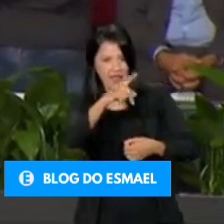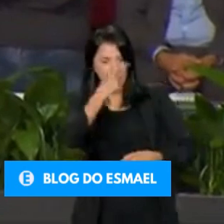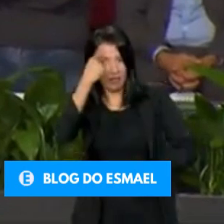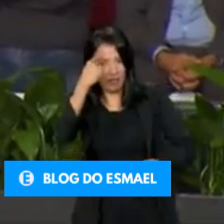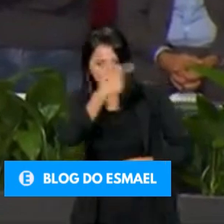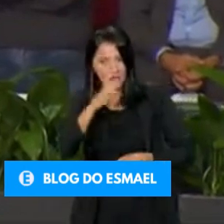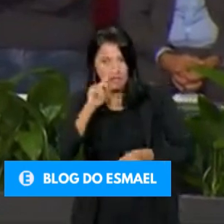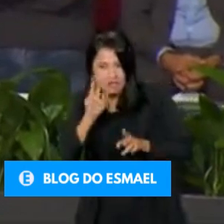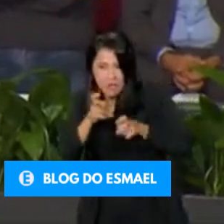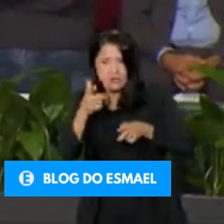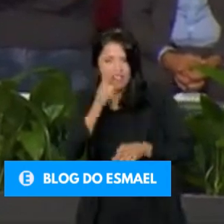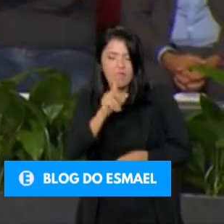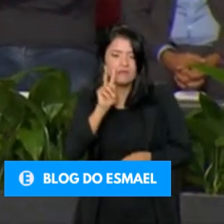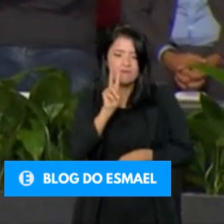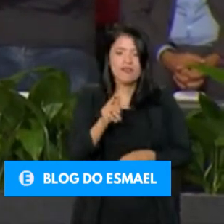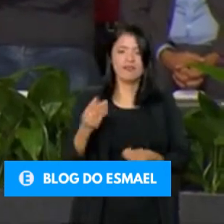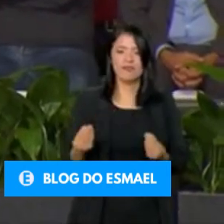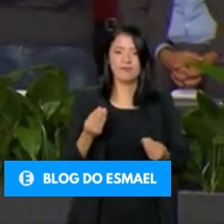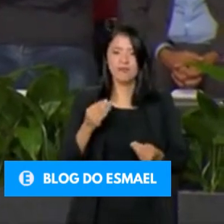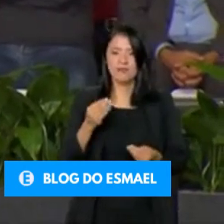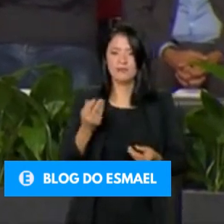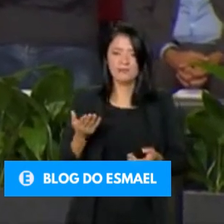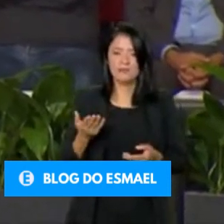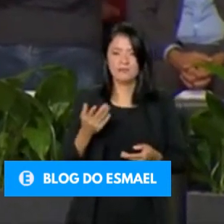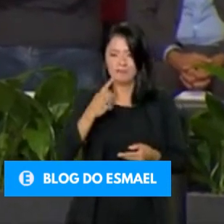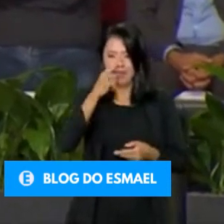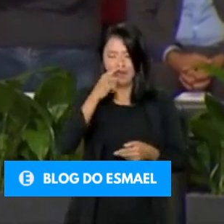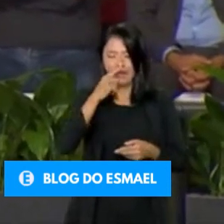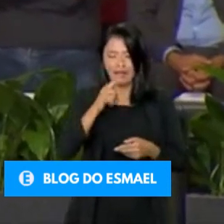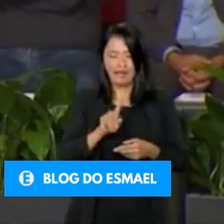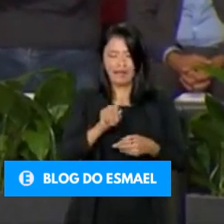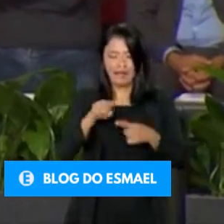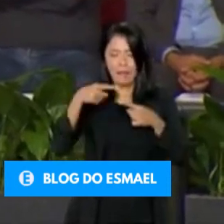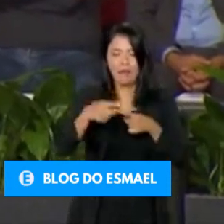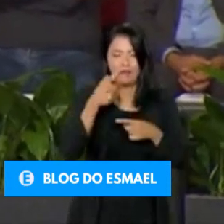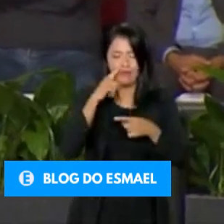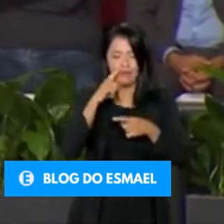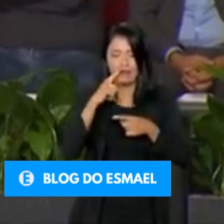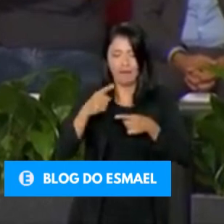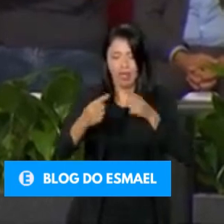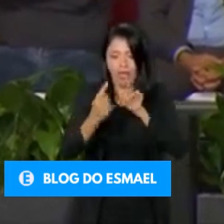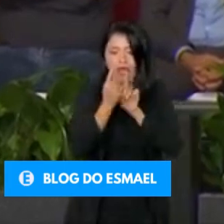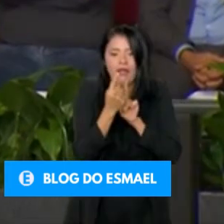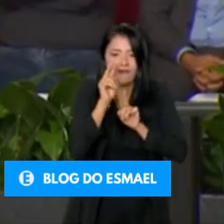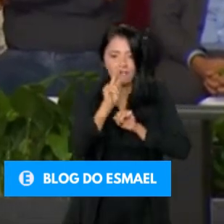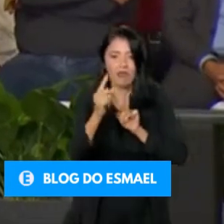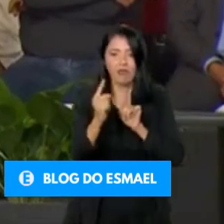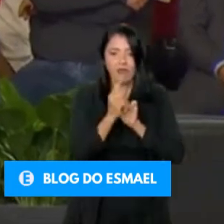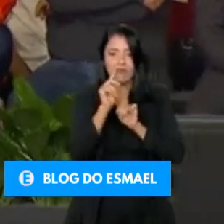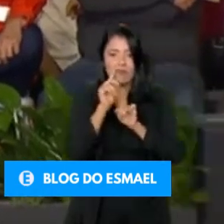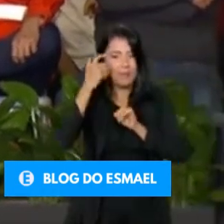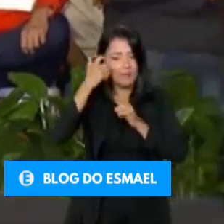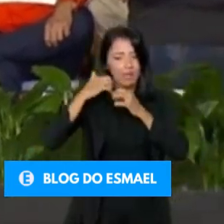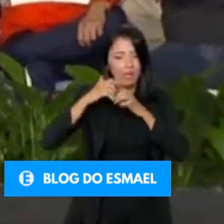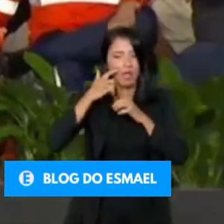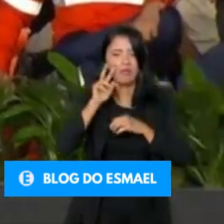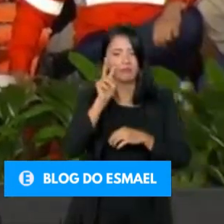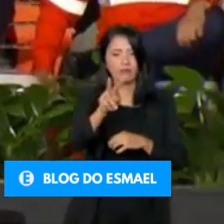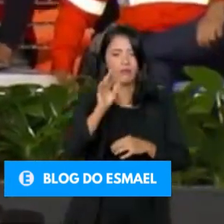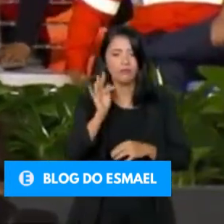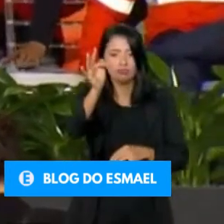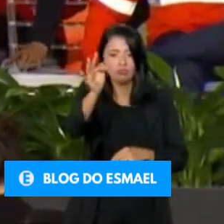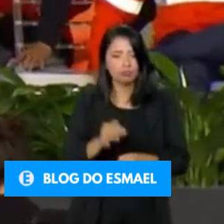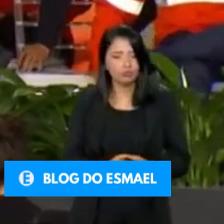não consegue enxergar uma unha depois do nariz. Na nossa, a Petrobras jamais vai